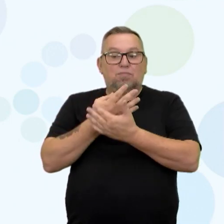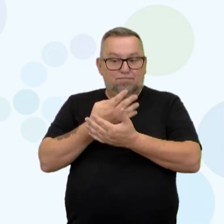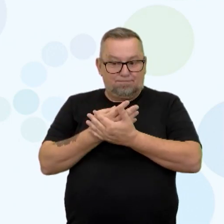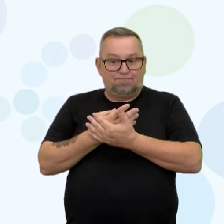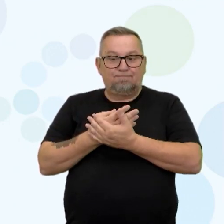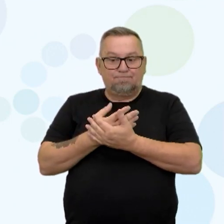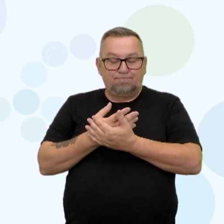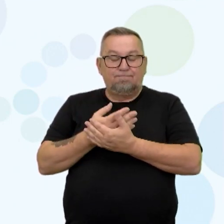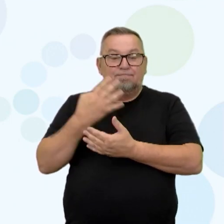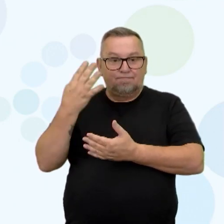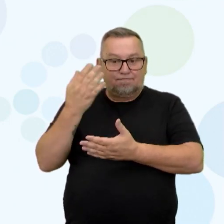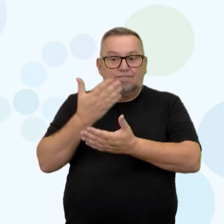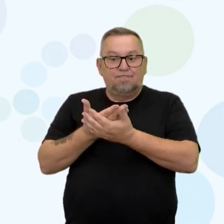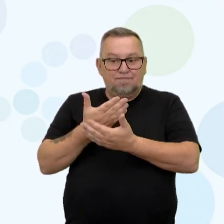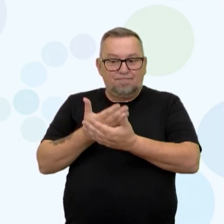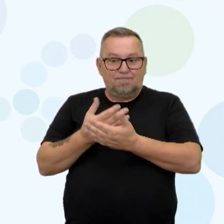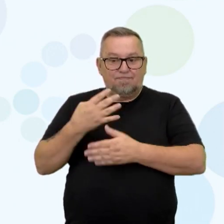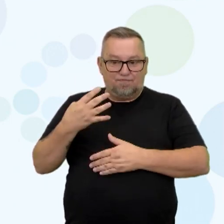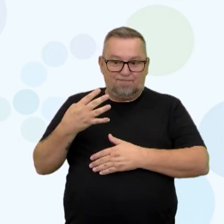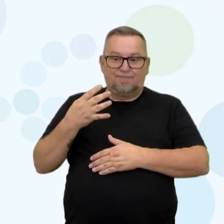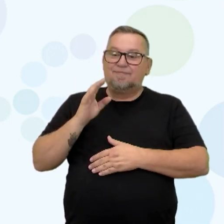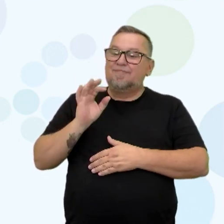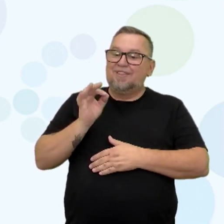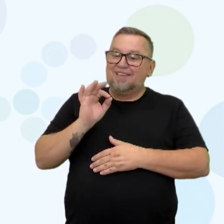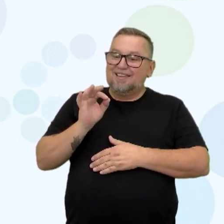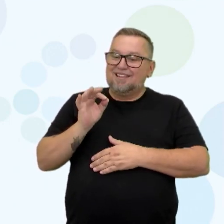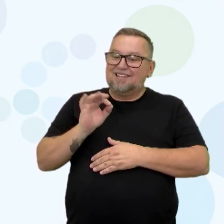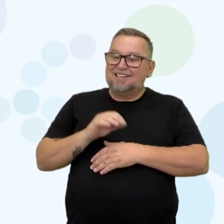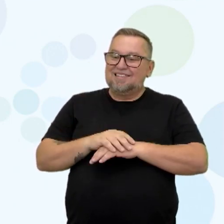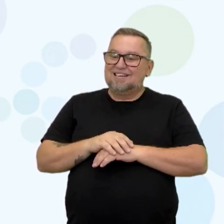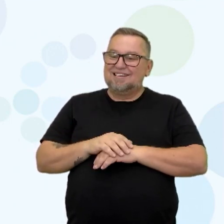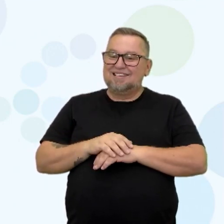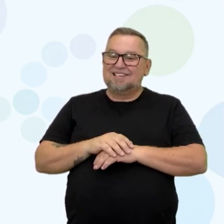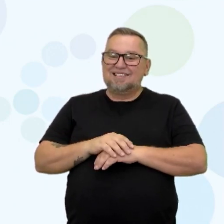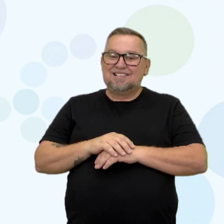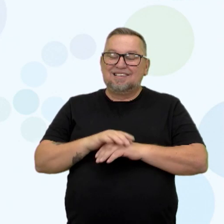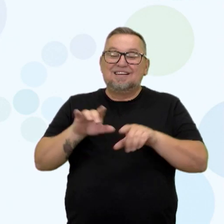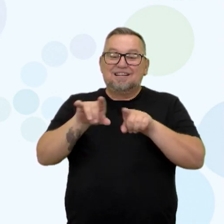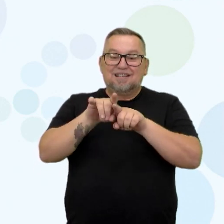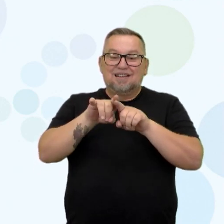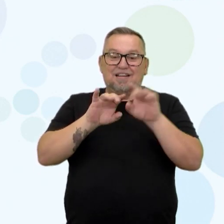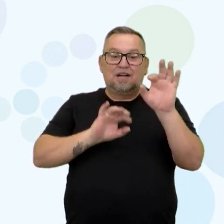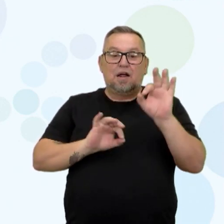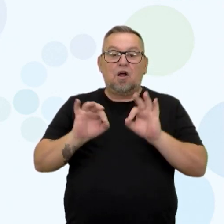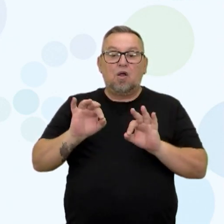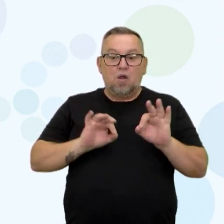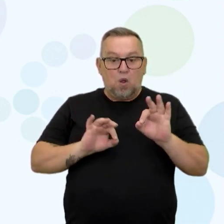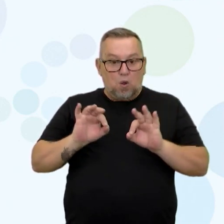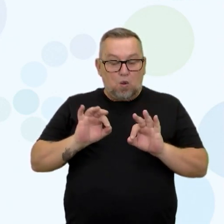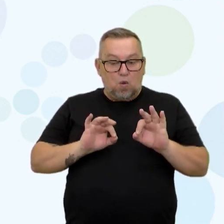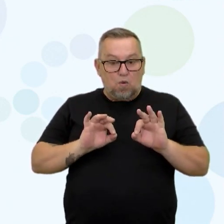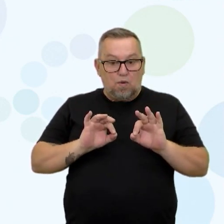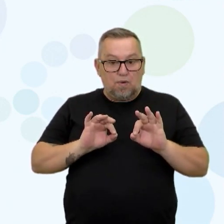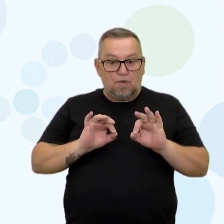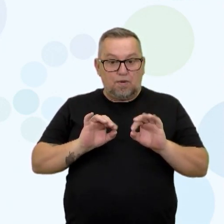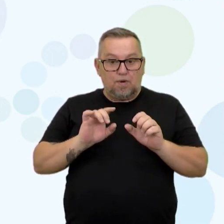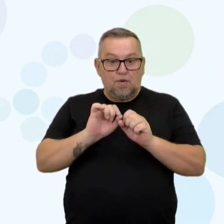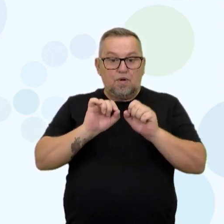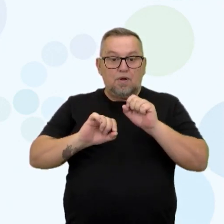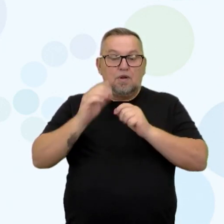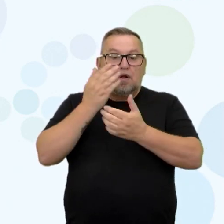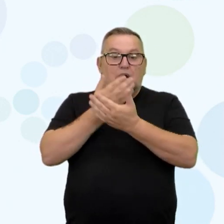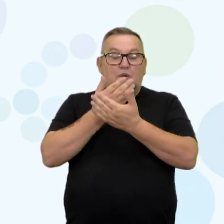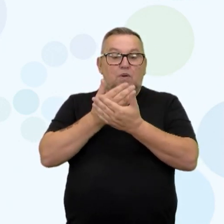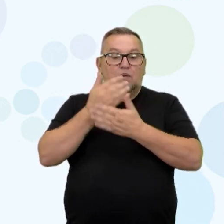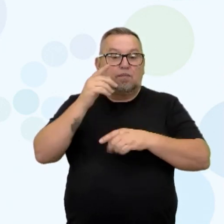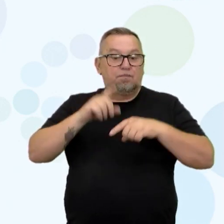uma habilidade que foi escolhida aí com muito carinho para vocês, né? Então, como eu sempre venho falando aí, amor com amor se paga, então trate com carinho também essa aula,